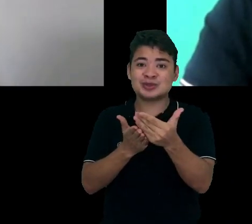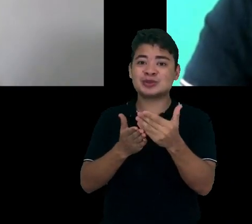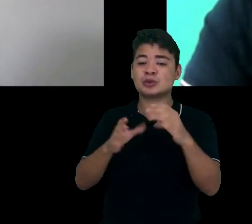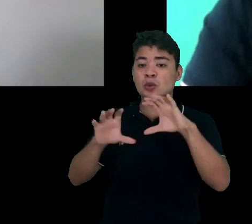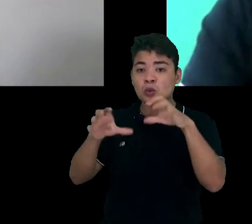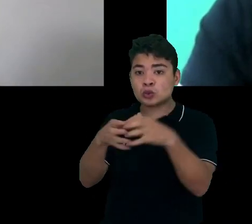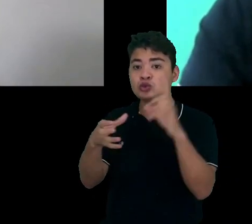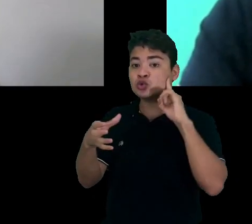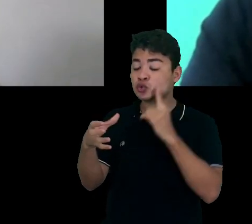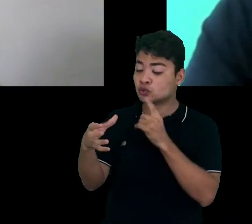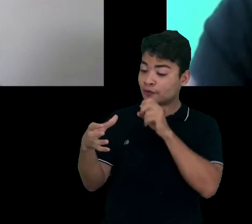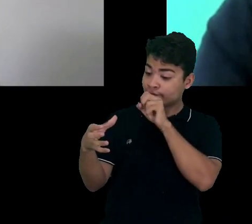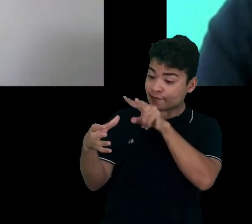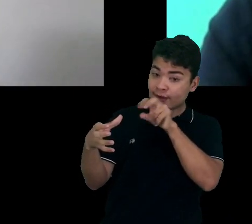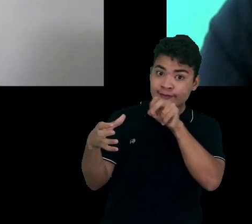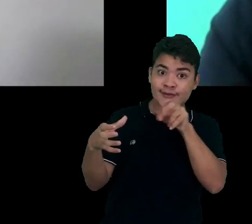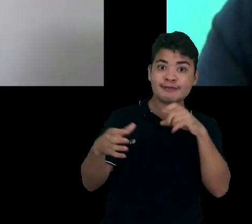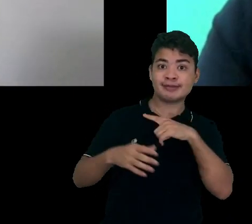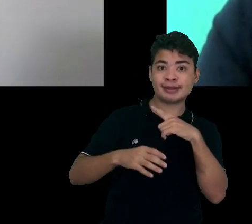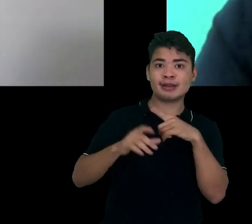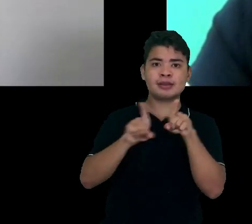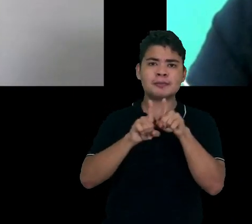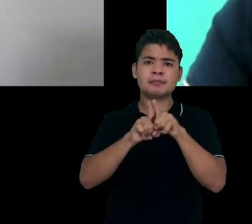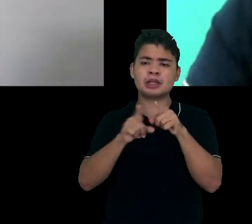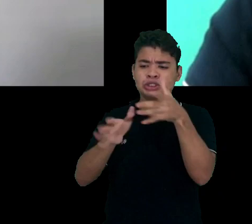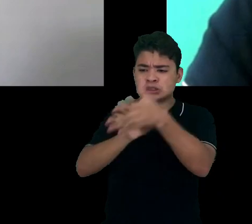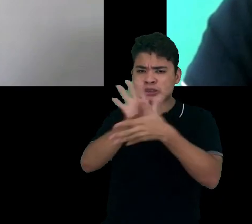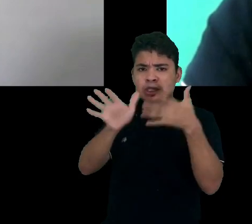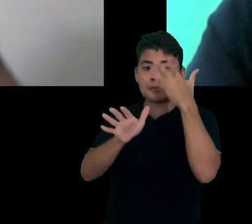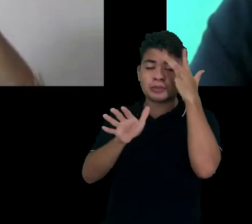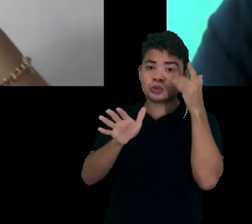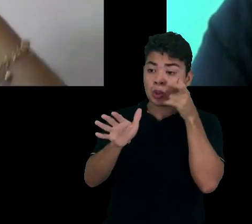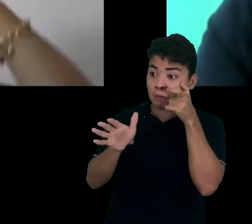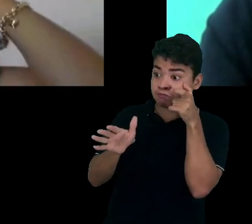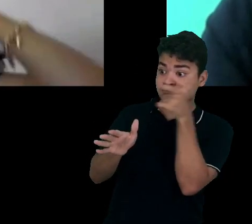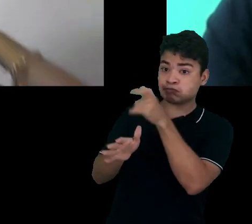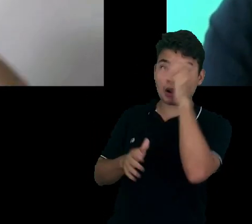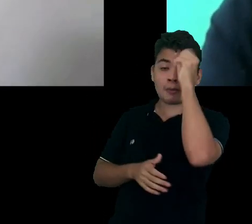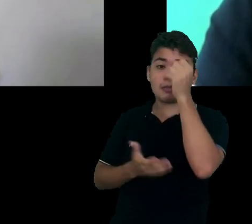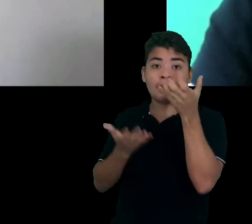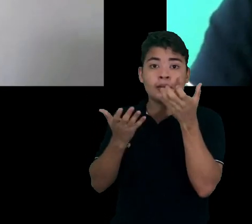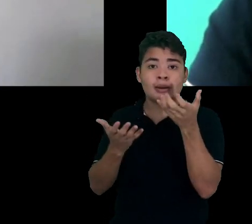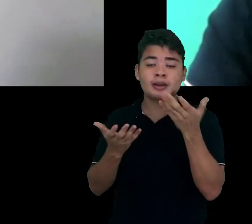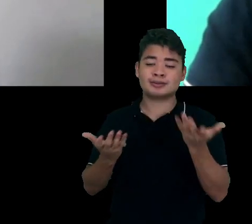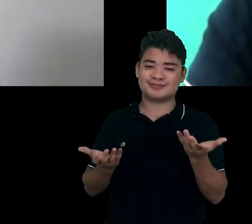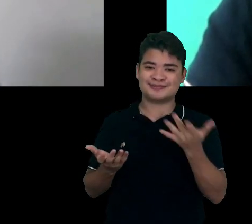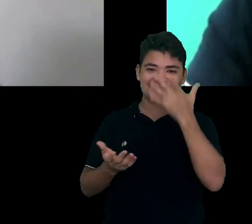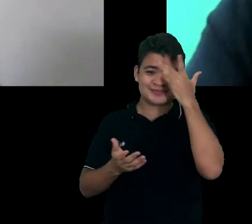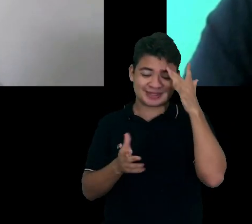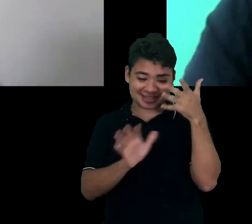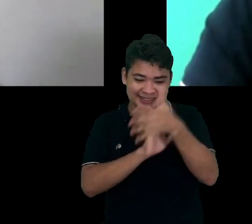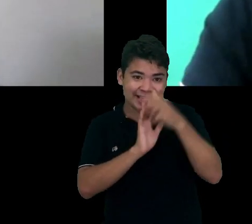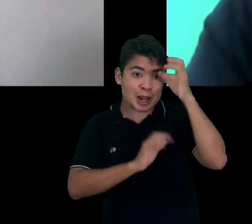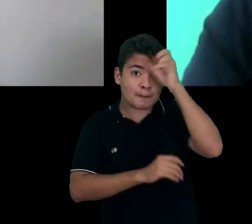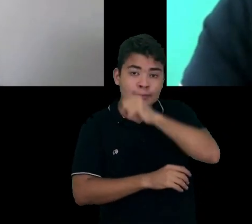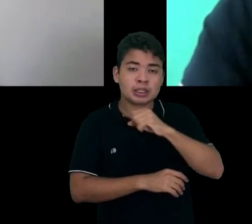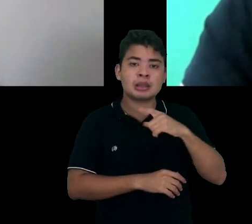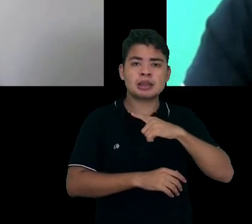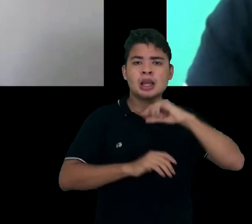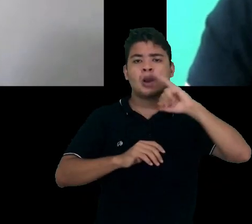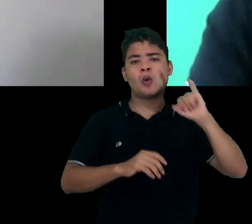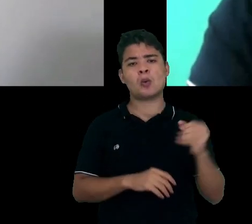no cenário brasileiro, o interesse pelo aprendizado da língua de sinais. E quem aprende língua de sinais tem